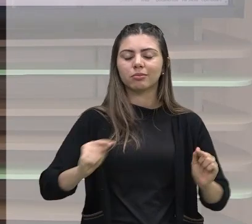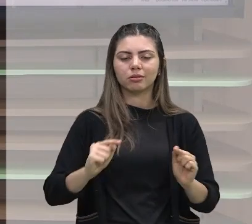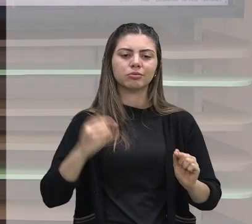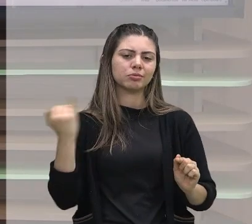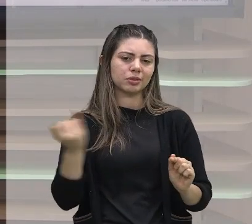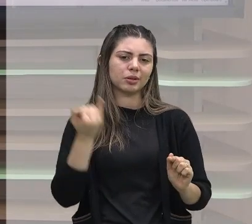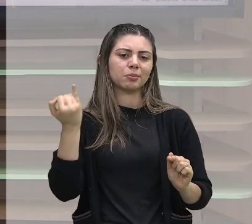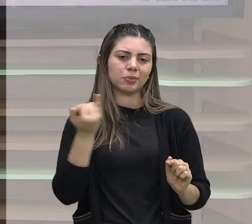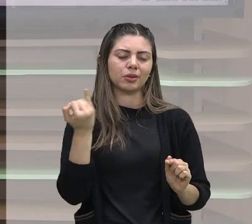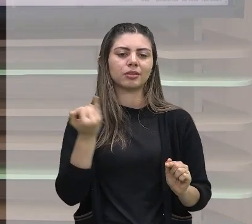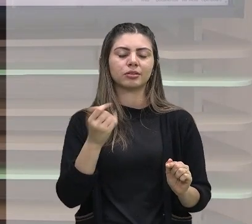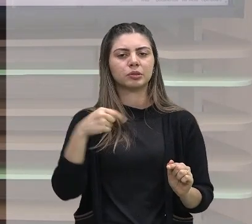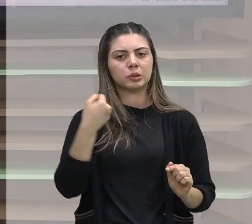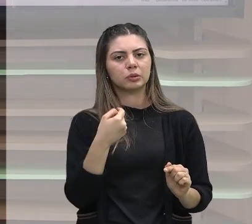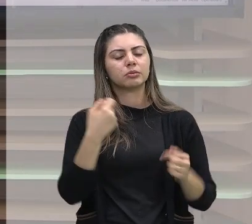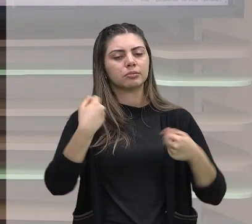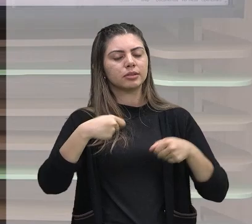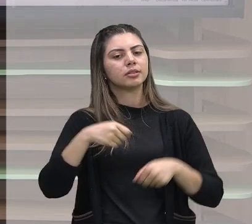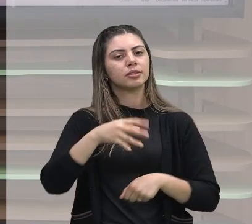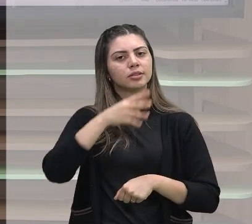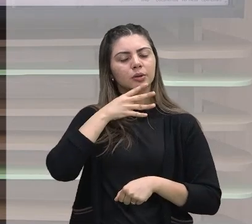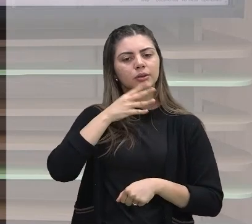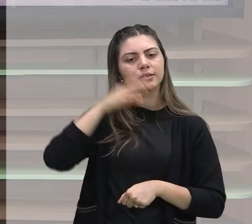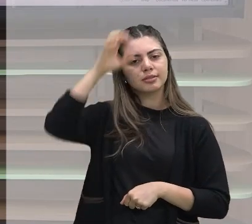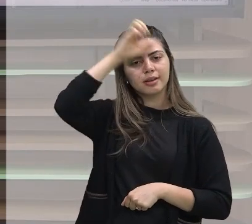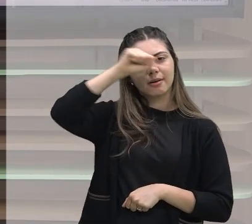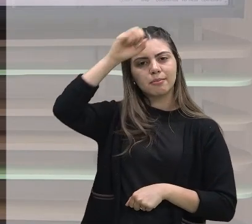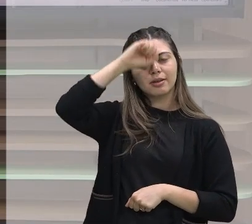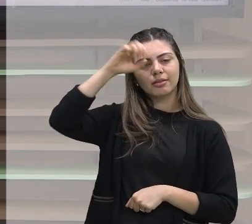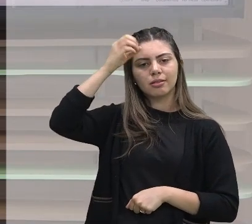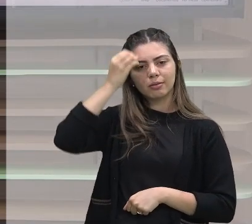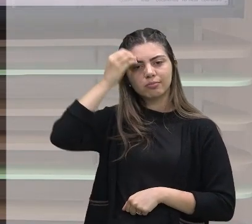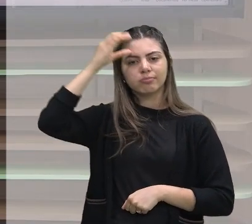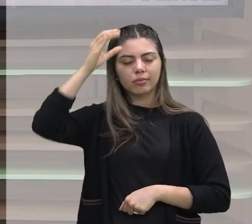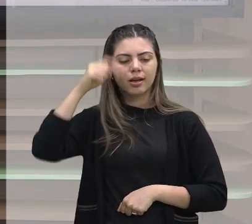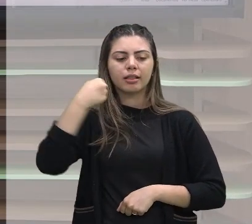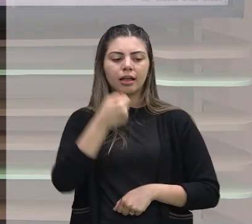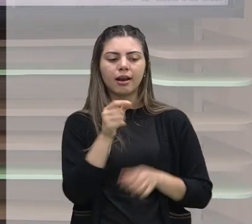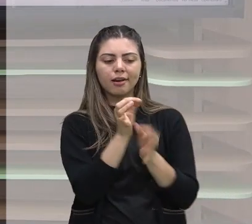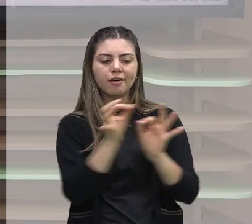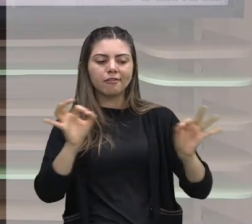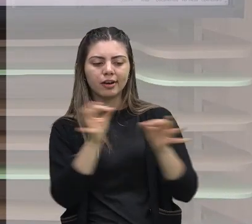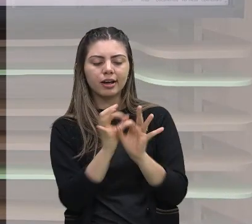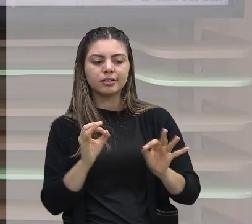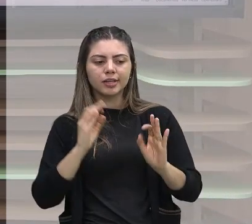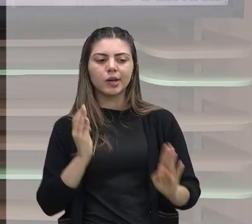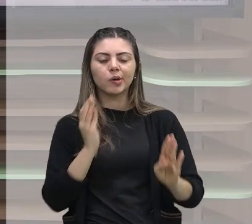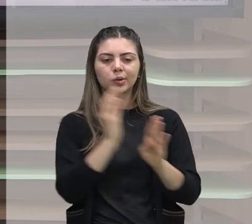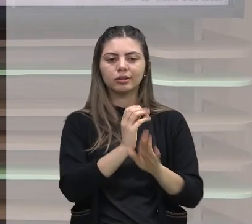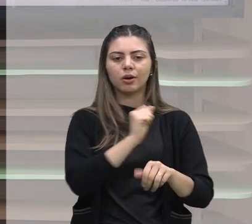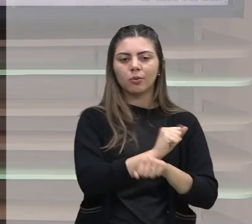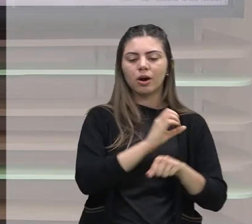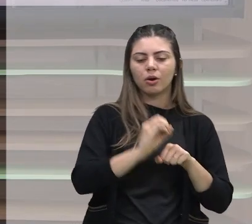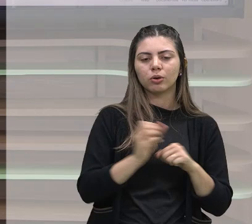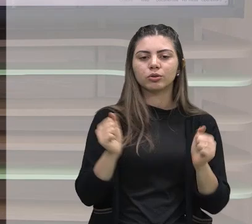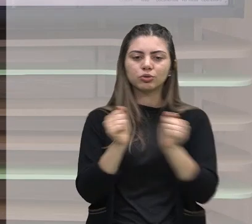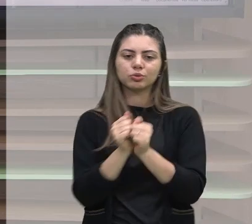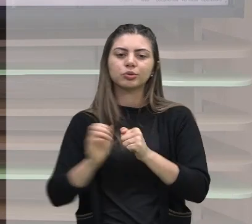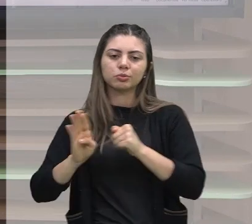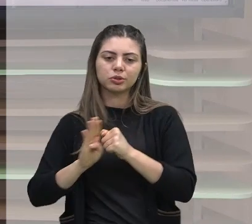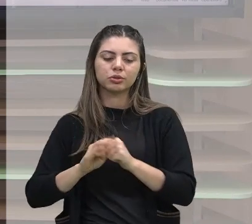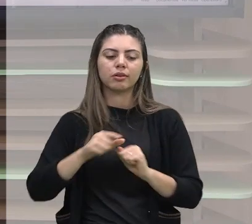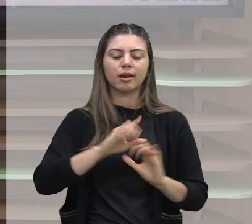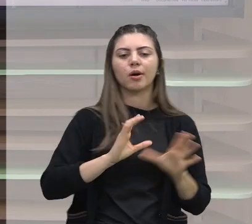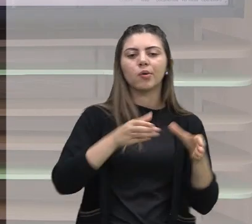também são importantes, né? Que vocês conheçam, vocês saibam identificar, né? E saber que o artigo acompanha o substantivo, que o